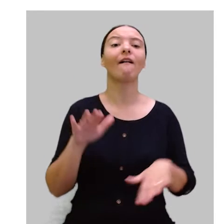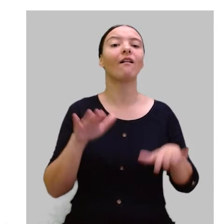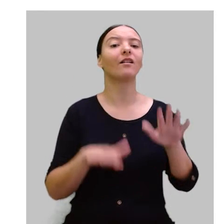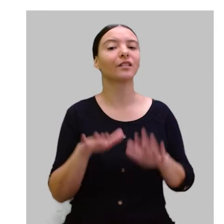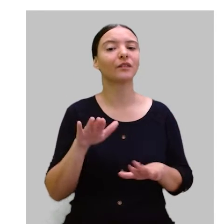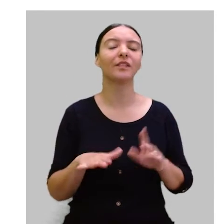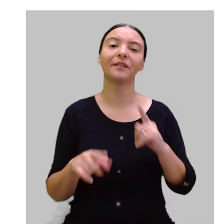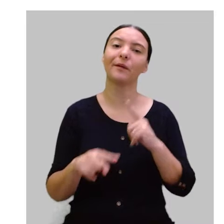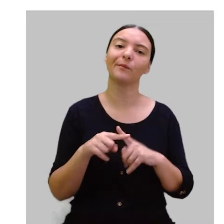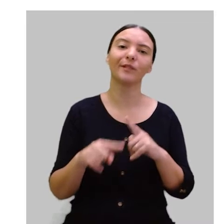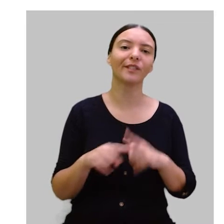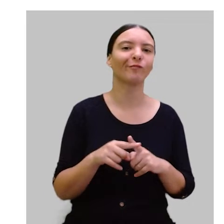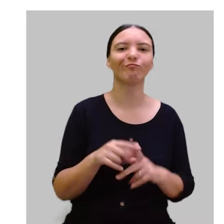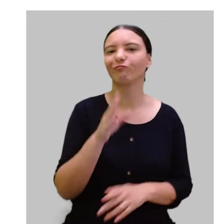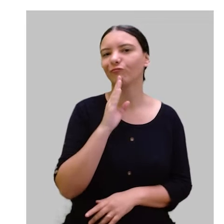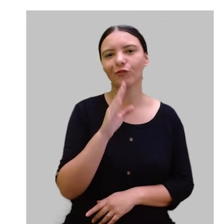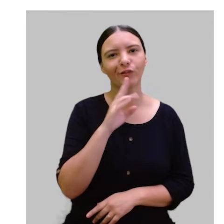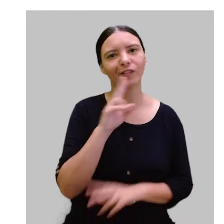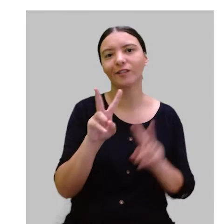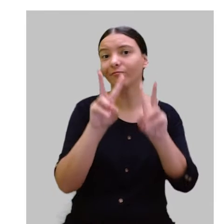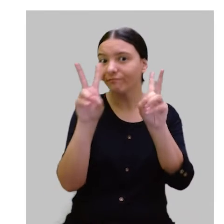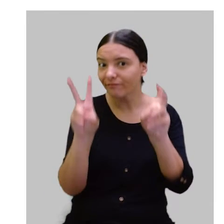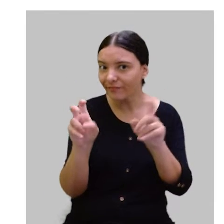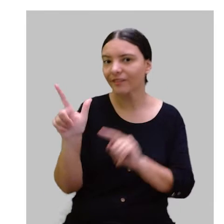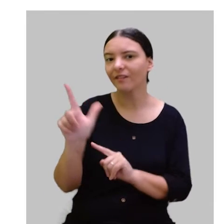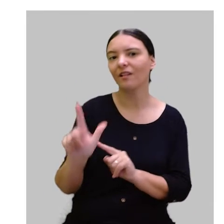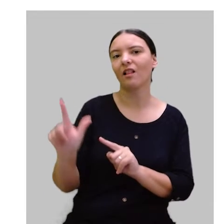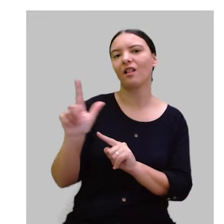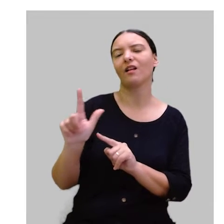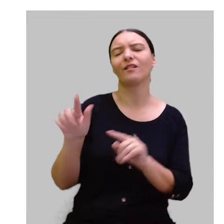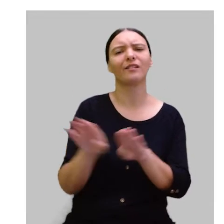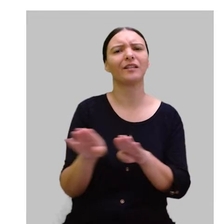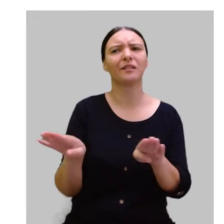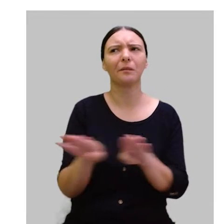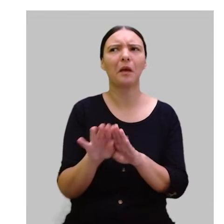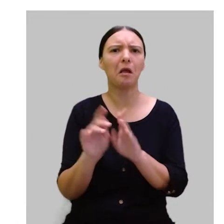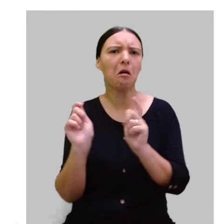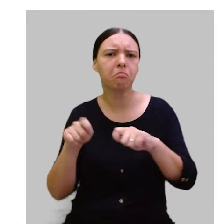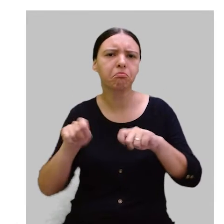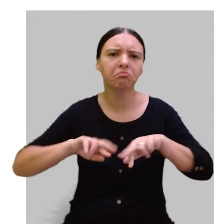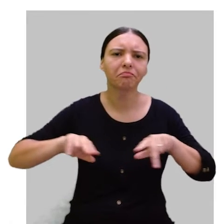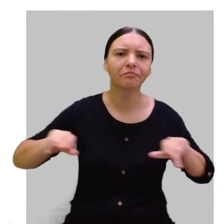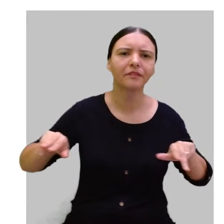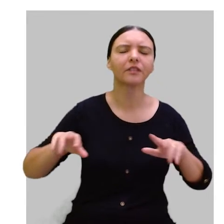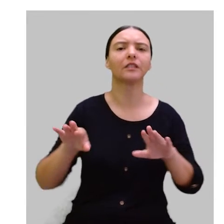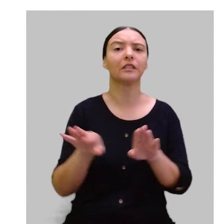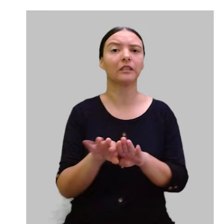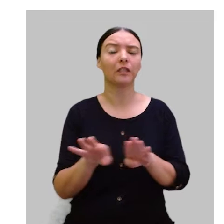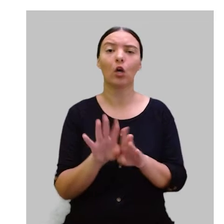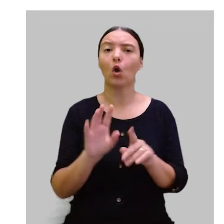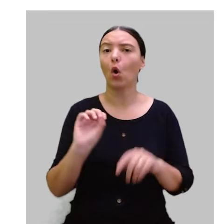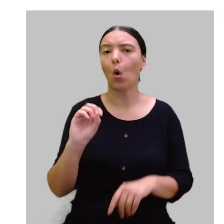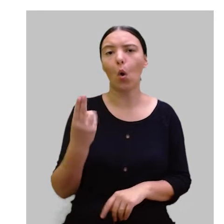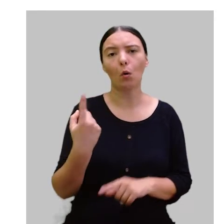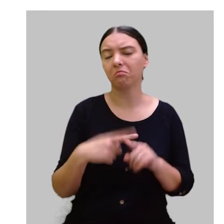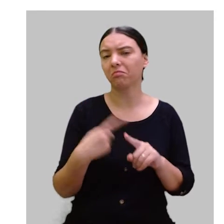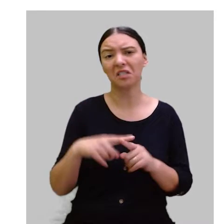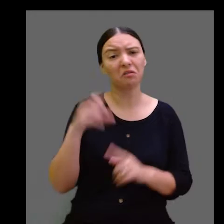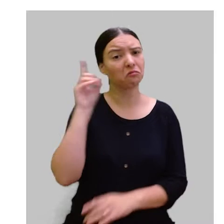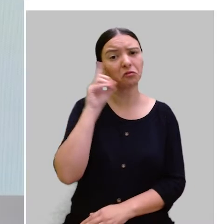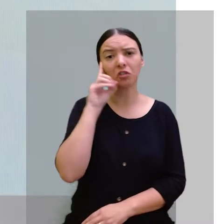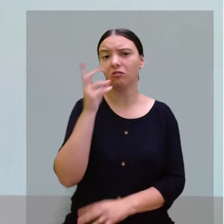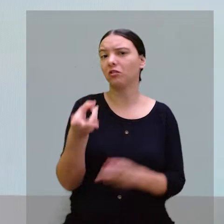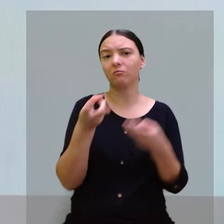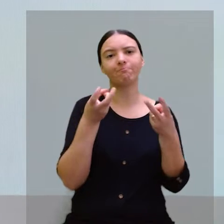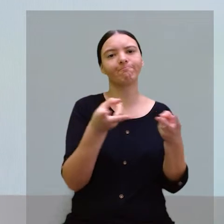nasce por se desconhecer o que é literatura e quais suas potencialidades, né? Ou mesmo em razão de não a observarmos em nosso cotidiano,